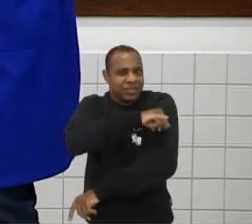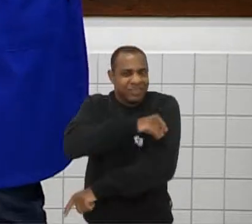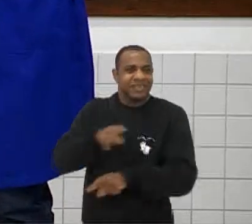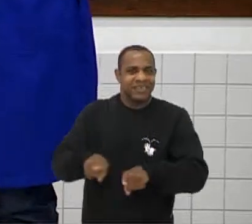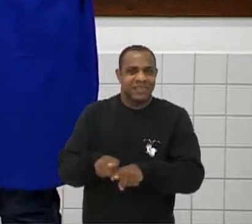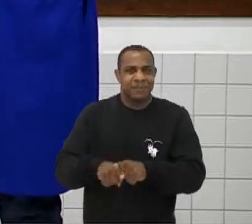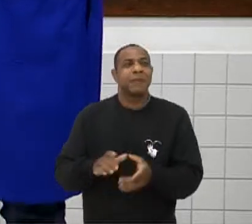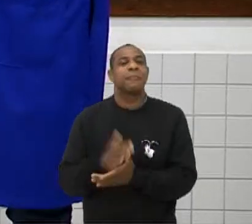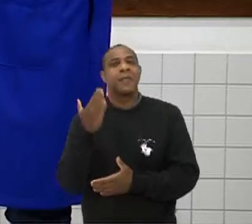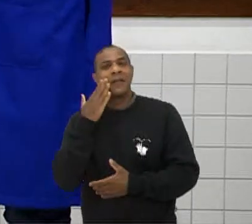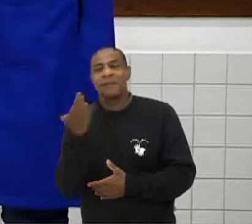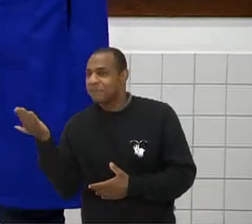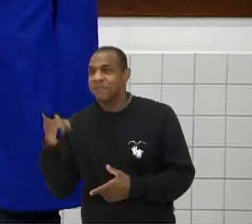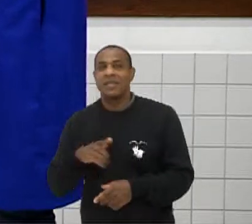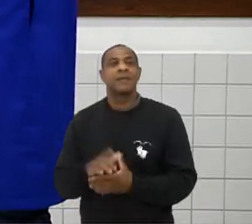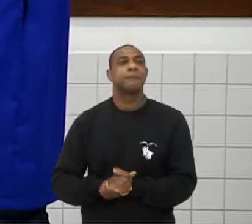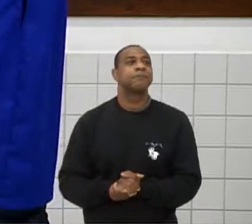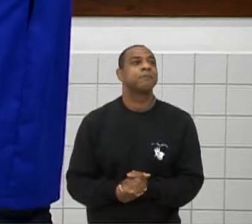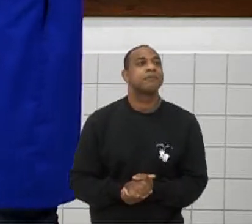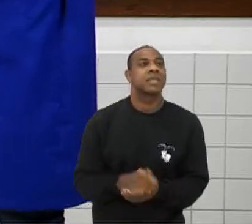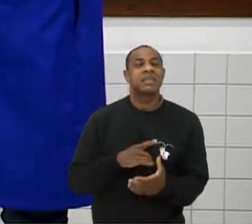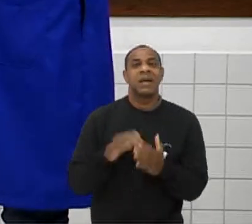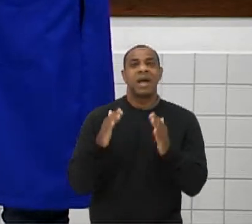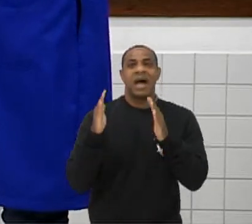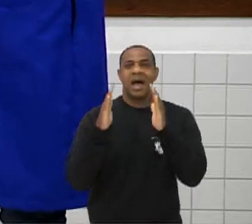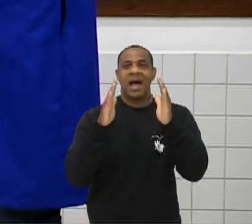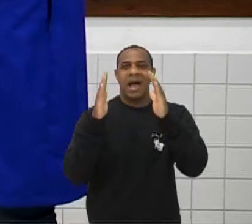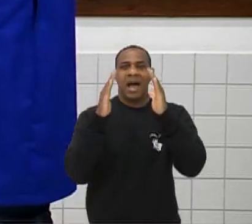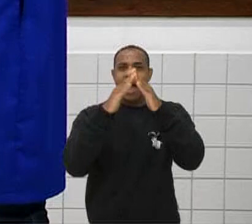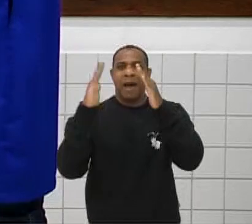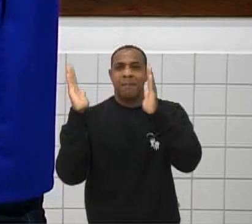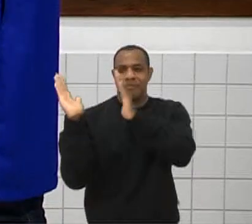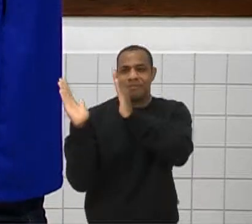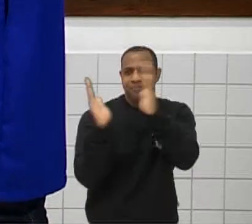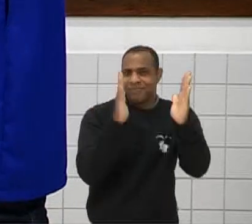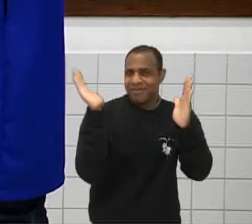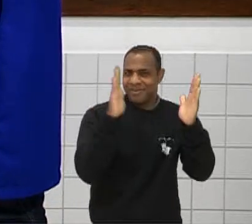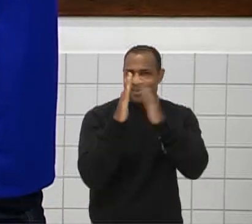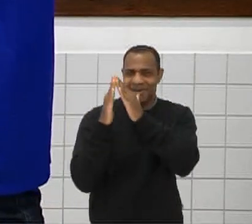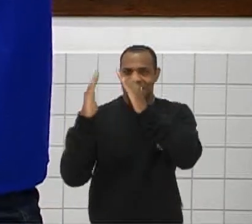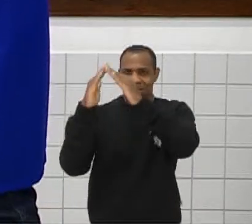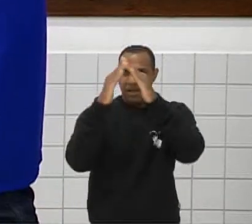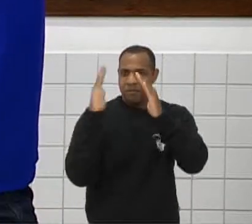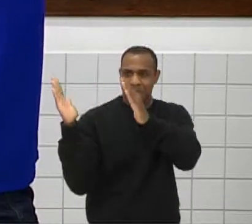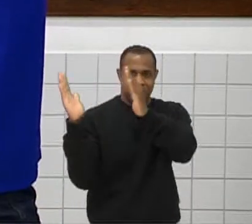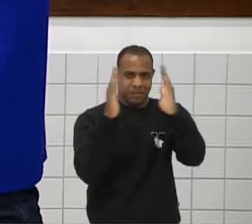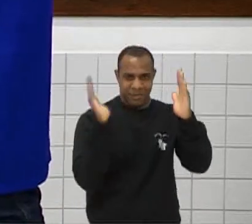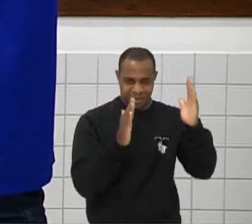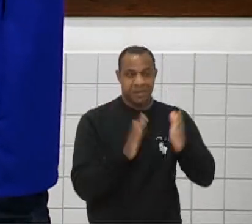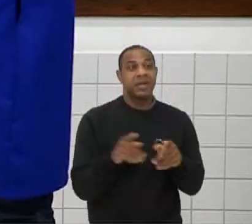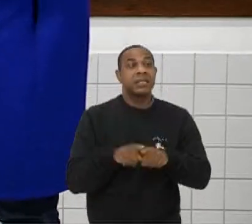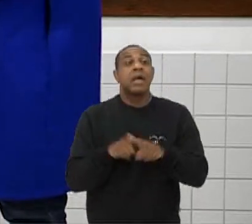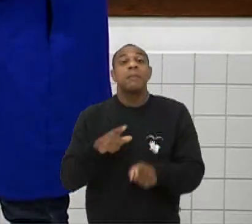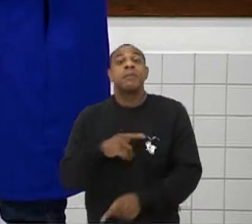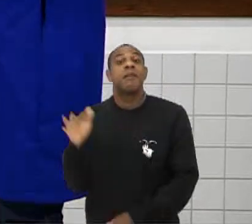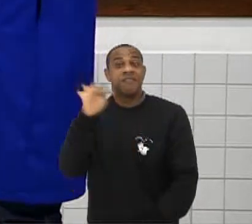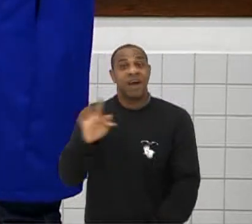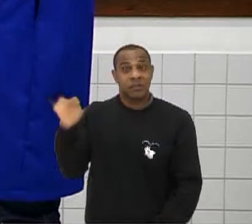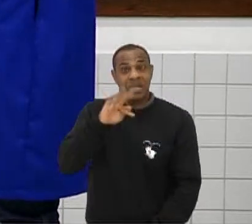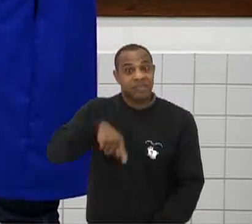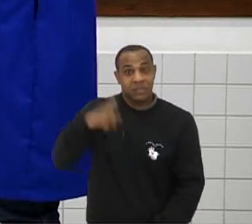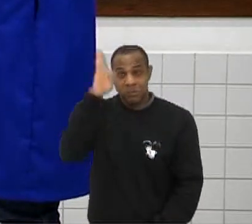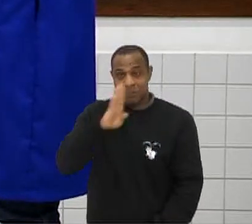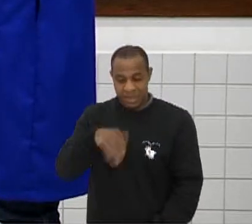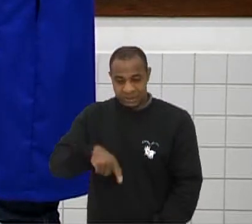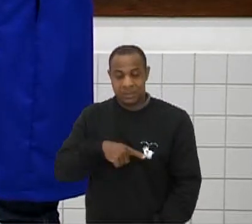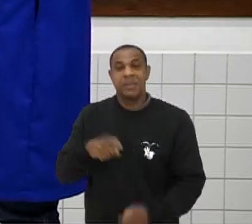que se distrair também, se divertir, aí por diante. E também foi autorizado pela primeira vez faculdades no Brasil, como a Faculdade de Medicina,